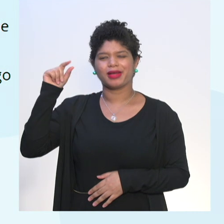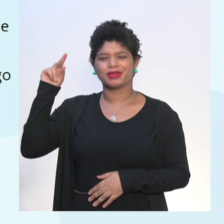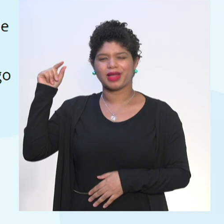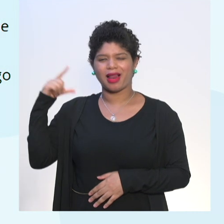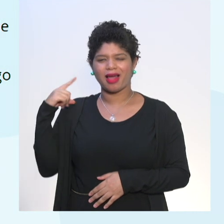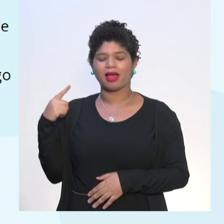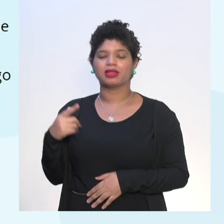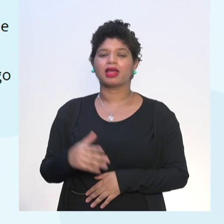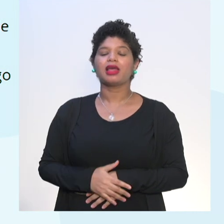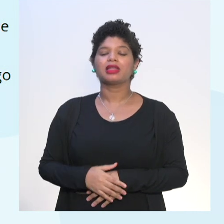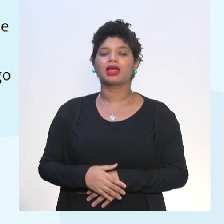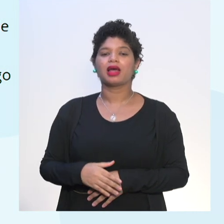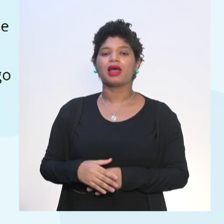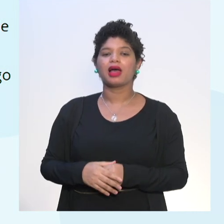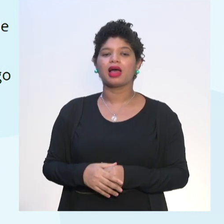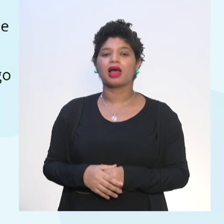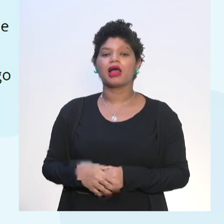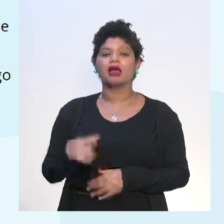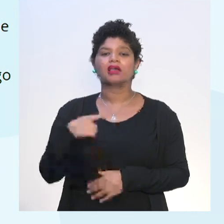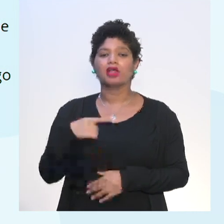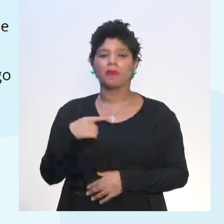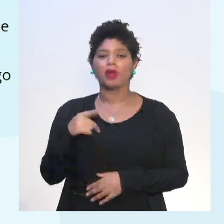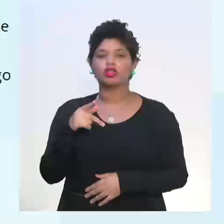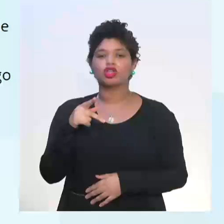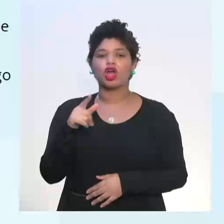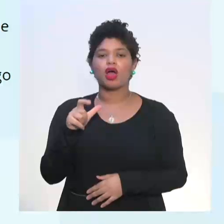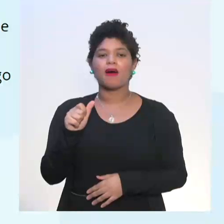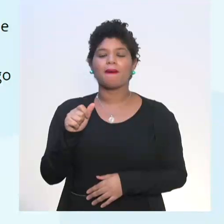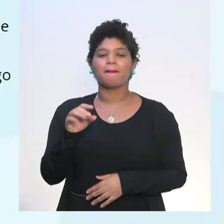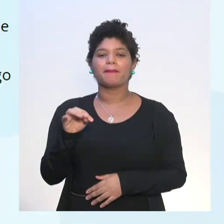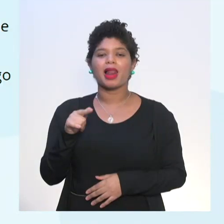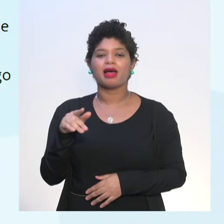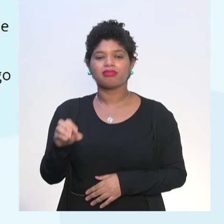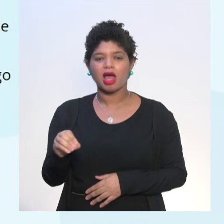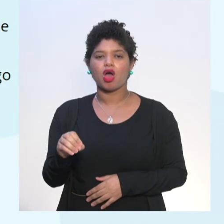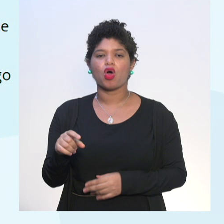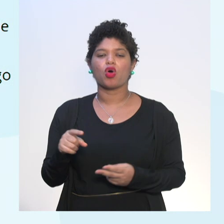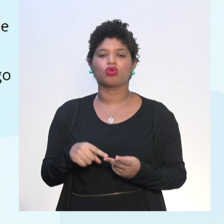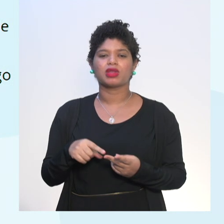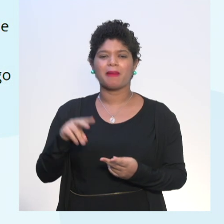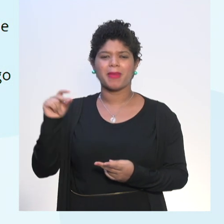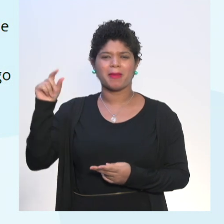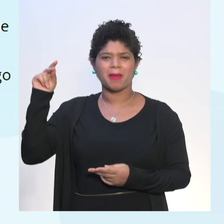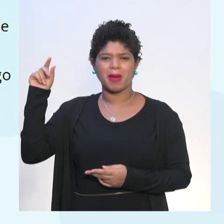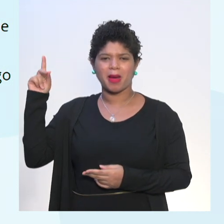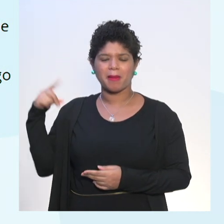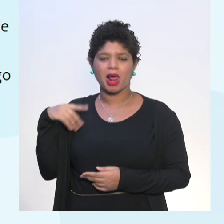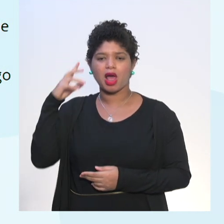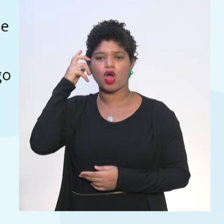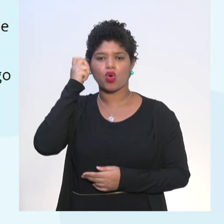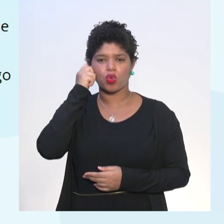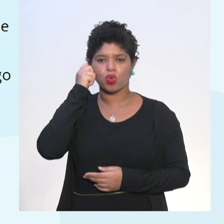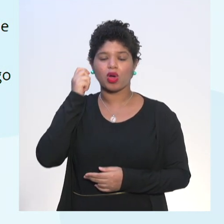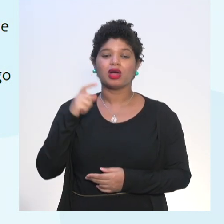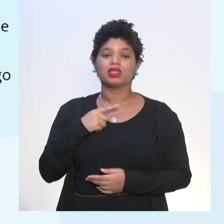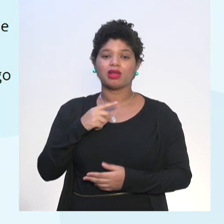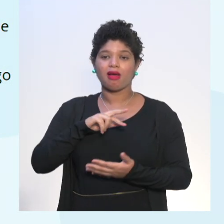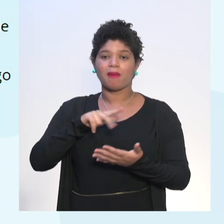Grécia Antiga, né, para o período de Platão, de Aristóteles, né, lá na Grécia Antiga havia